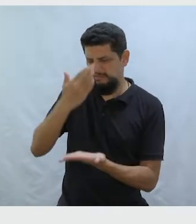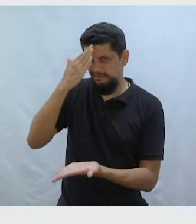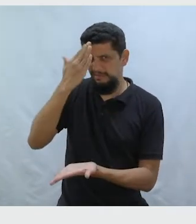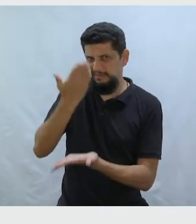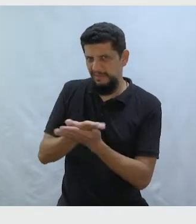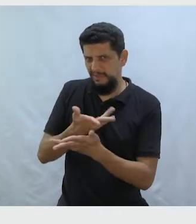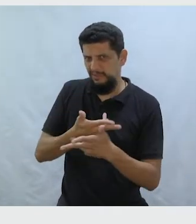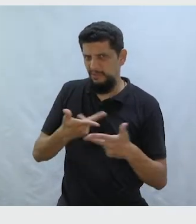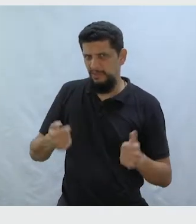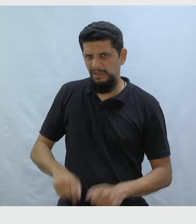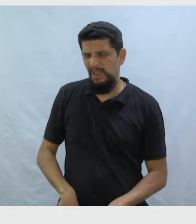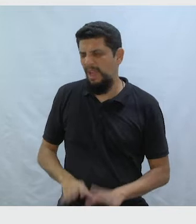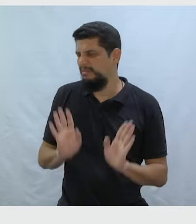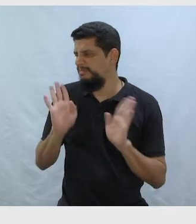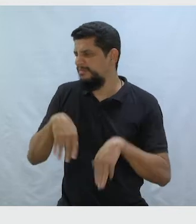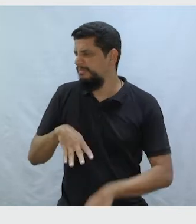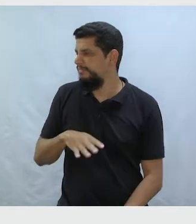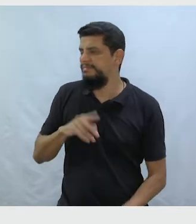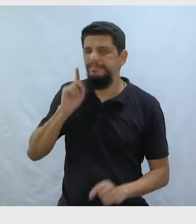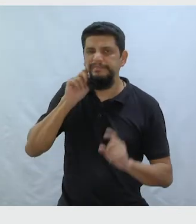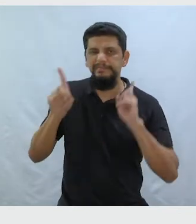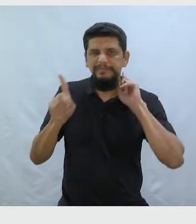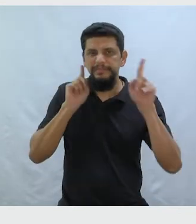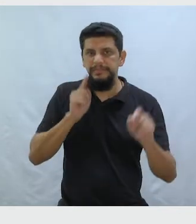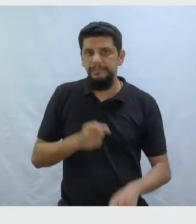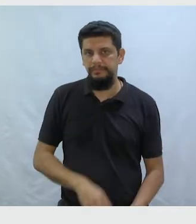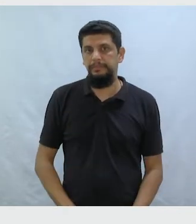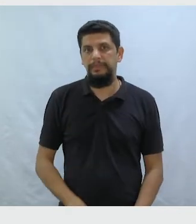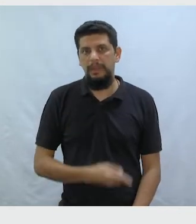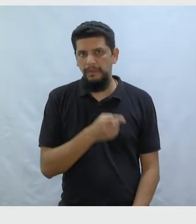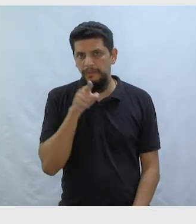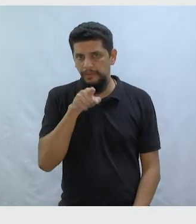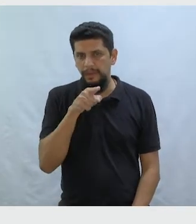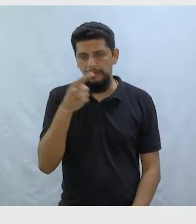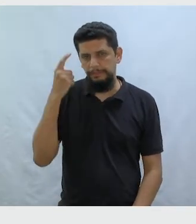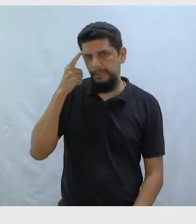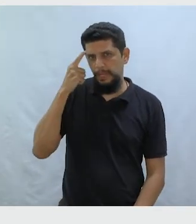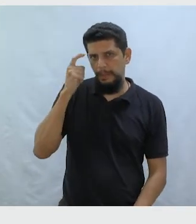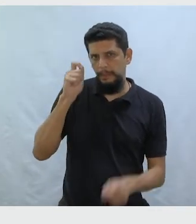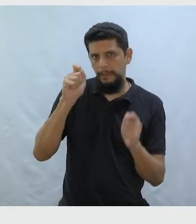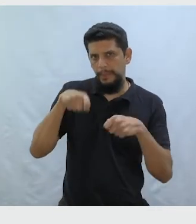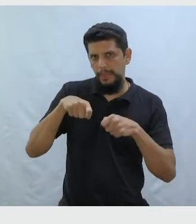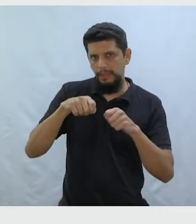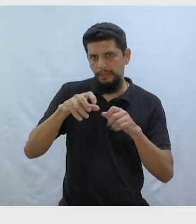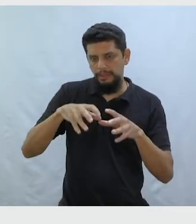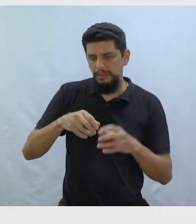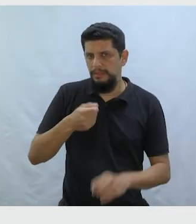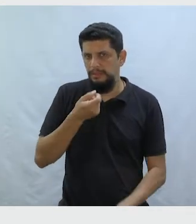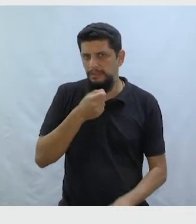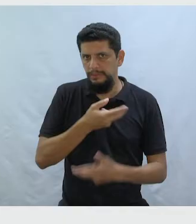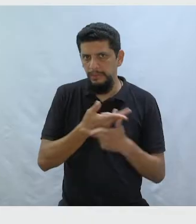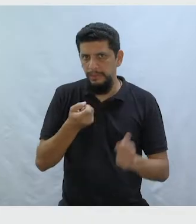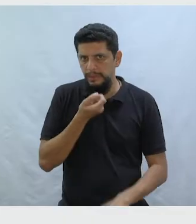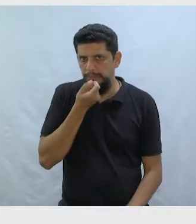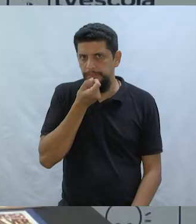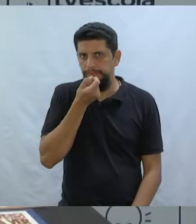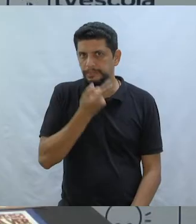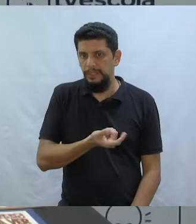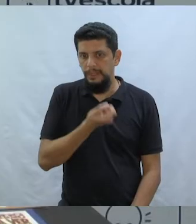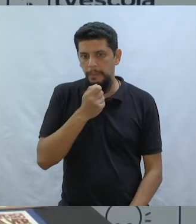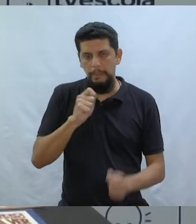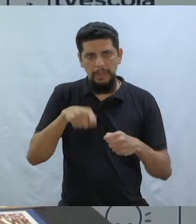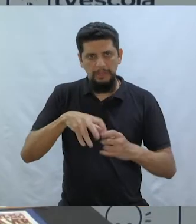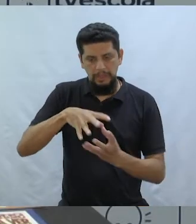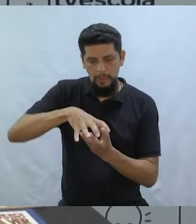acreditavam nessas coisas não ligaram muito e vocês vocês tinham pensado que poderia ser essa coisa engraçada